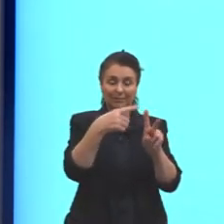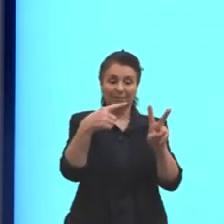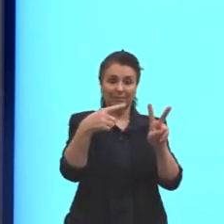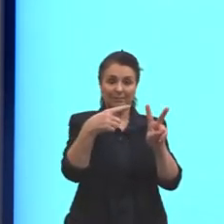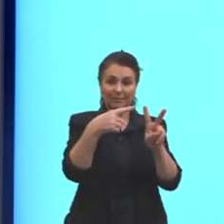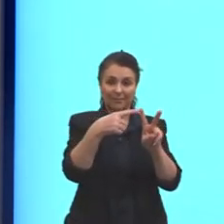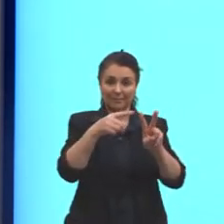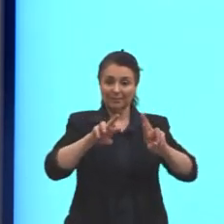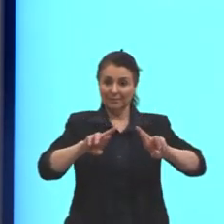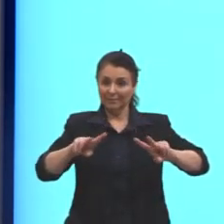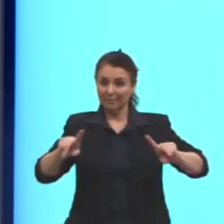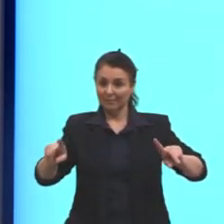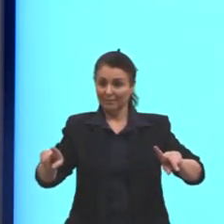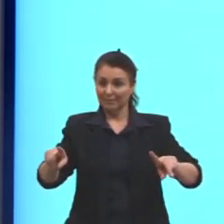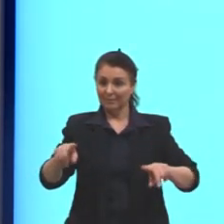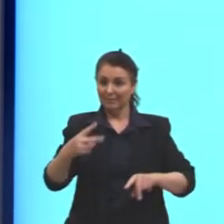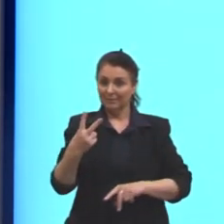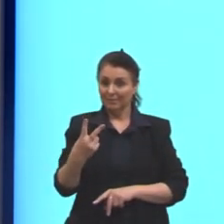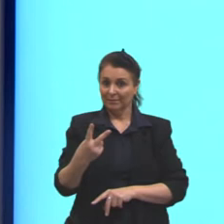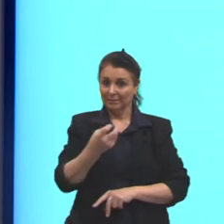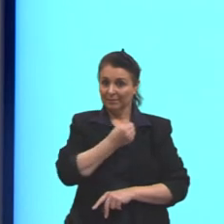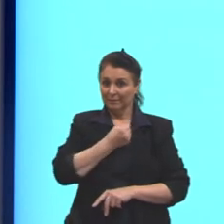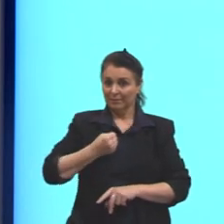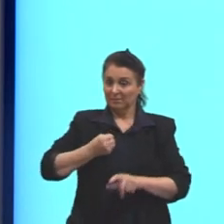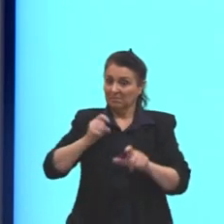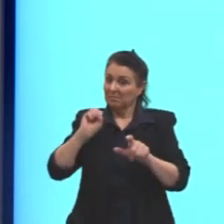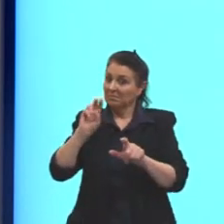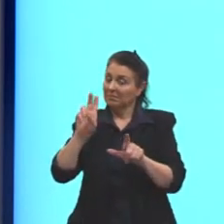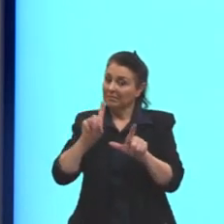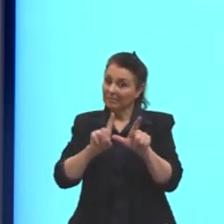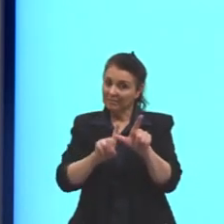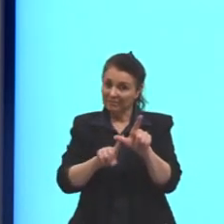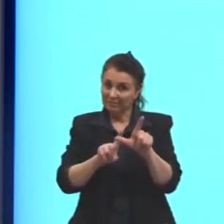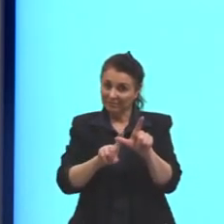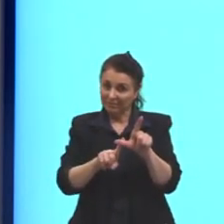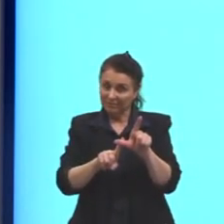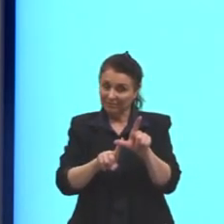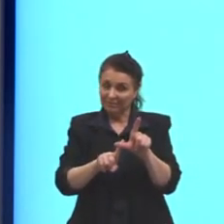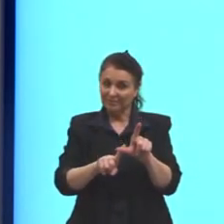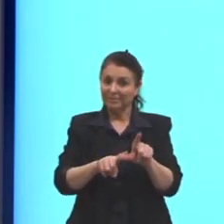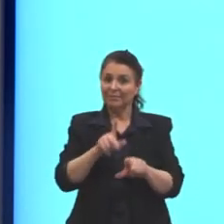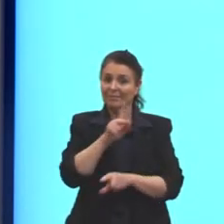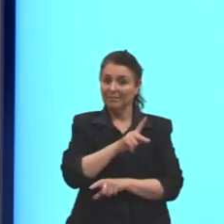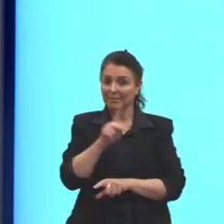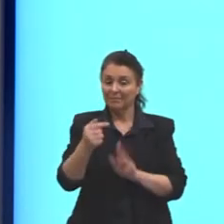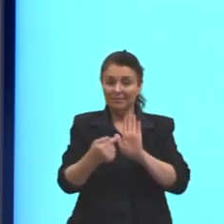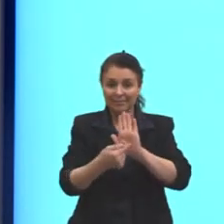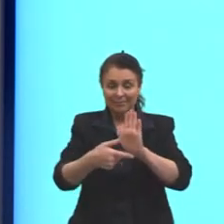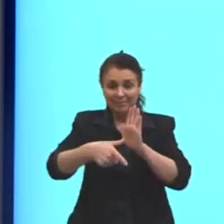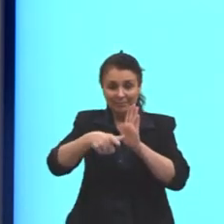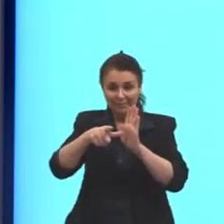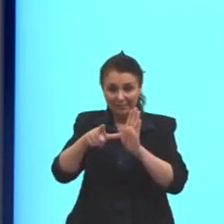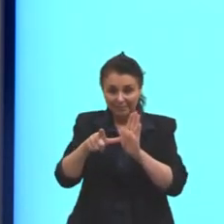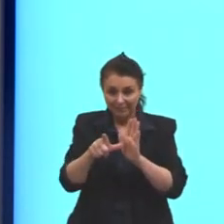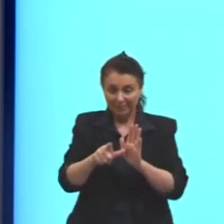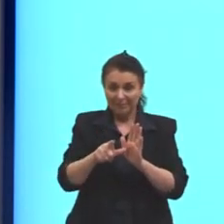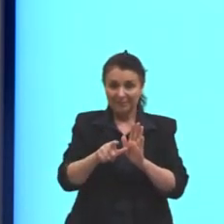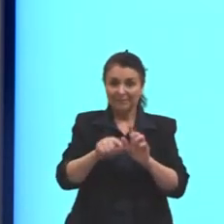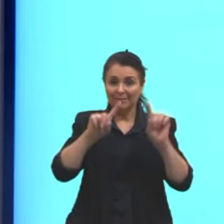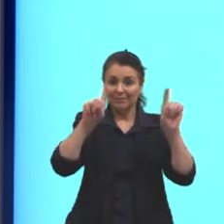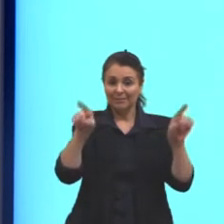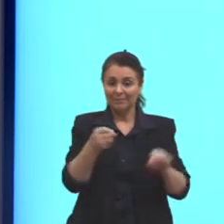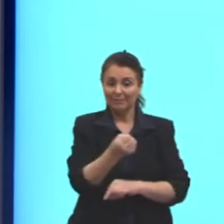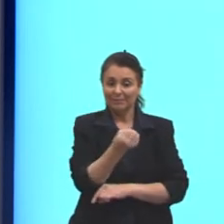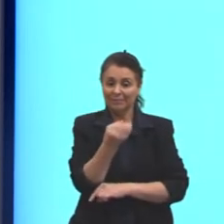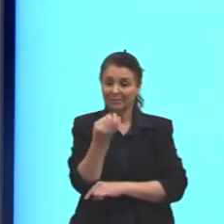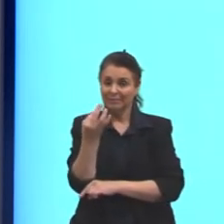de dois termos aqui a situação que eu mostrei para vocês antes no nosso esqueminha de produtos notáveis nós